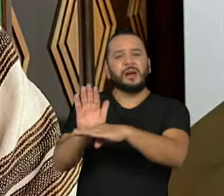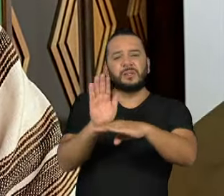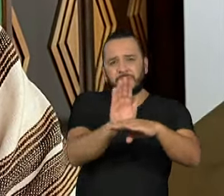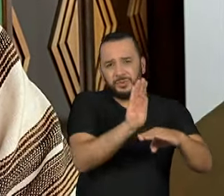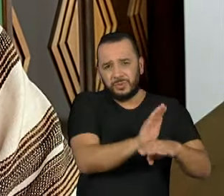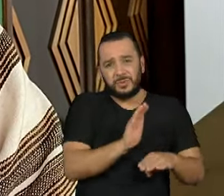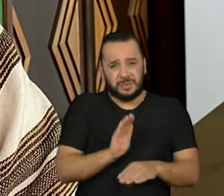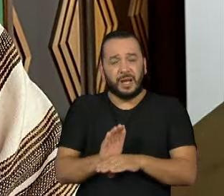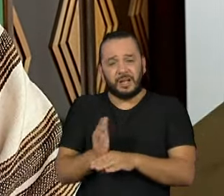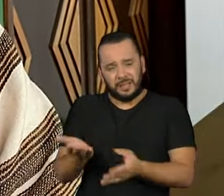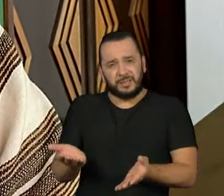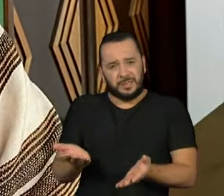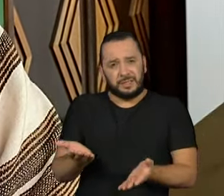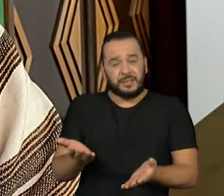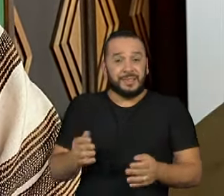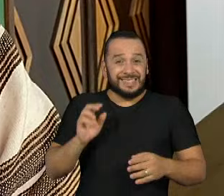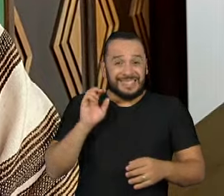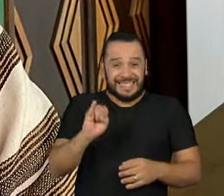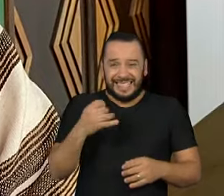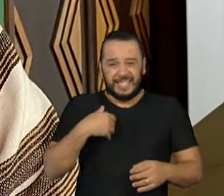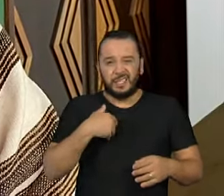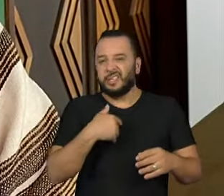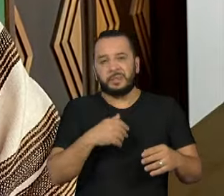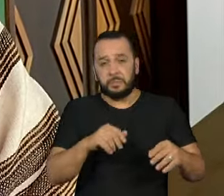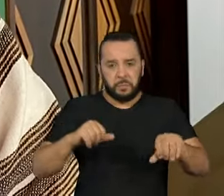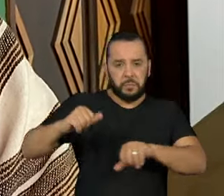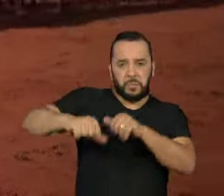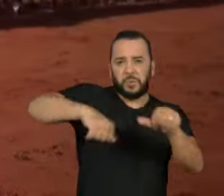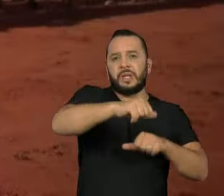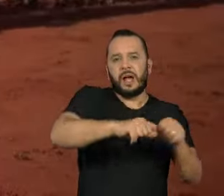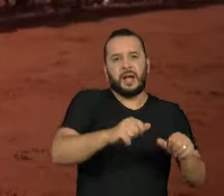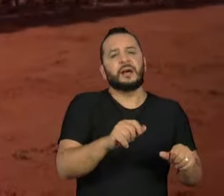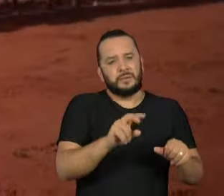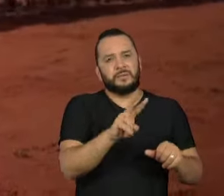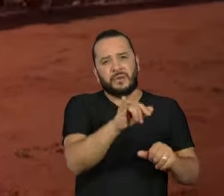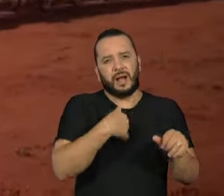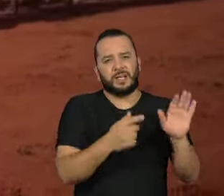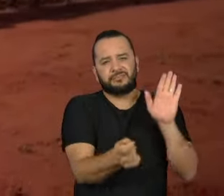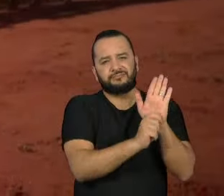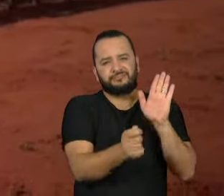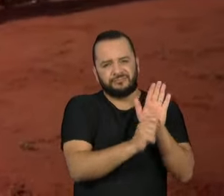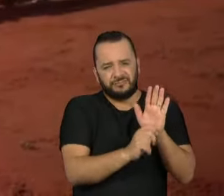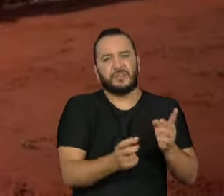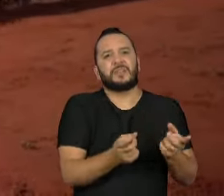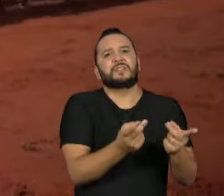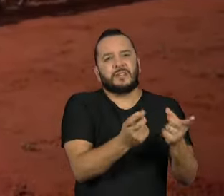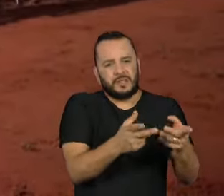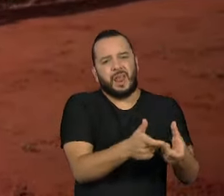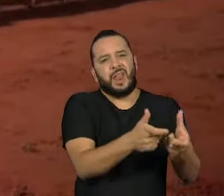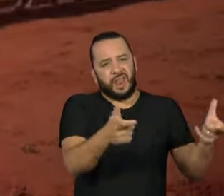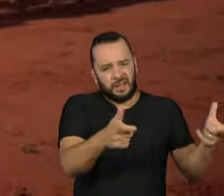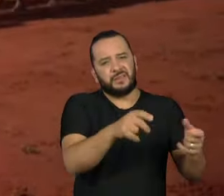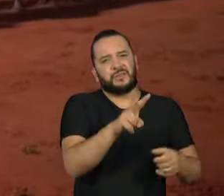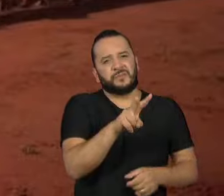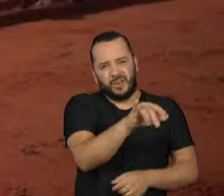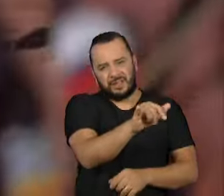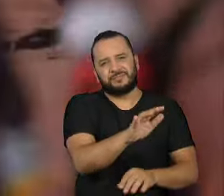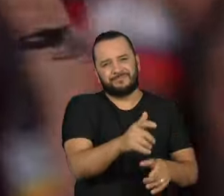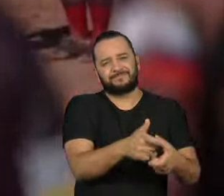o narcotráfico aqui nessa região, que ele é muito forte. Representantes indígenas lançaram um